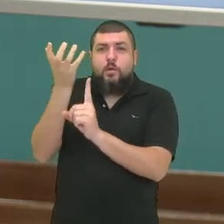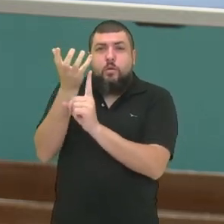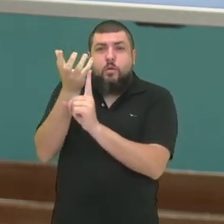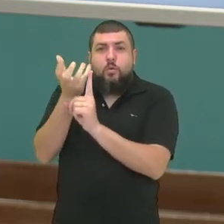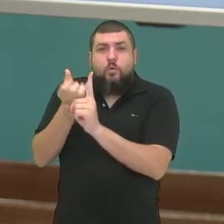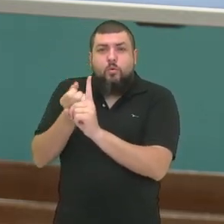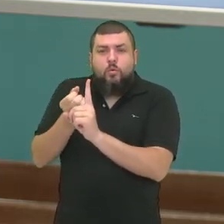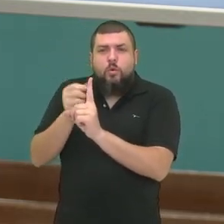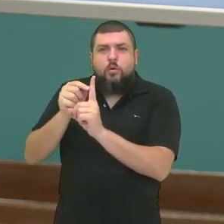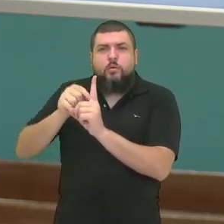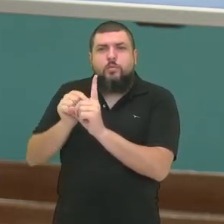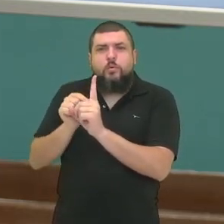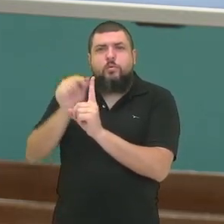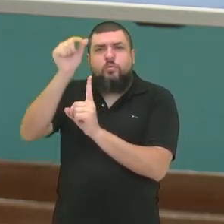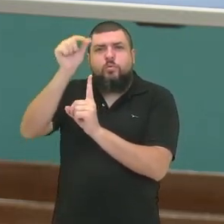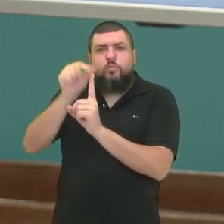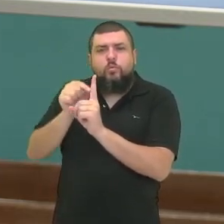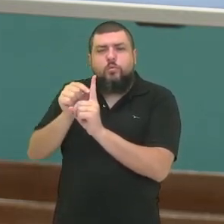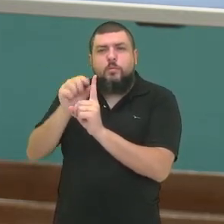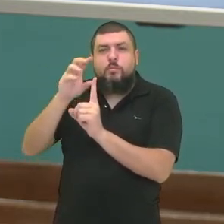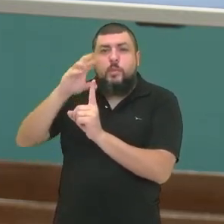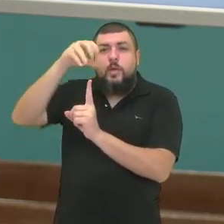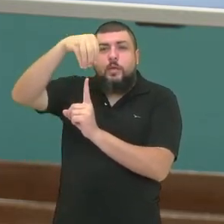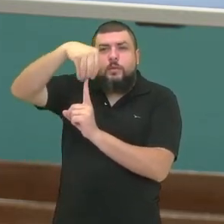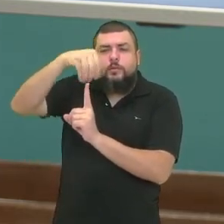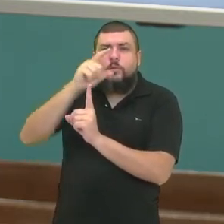Elas têm folhas mais pequenininhas, né? Mais